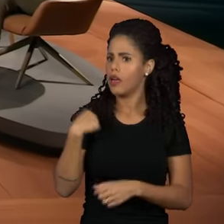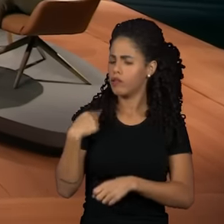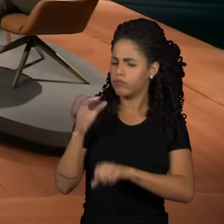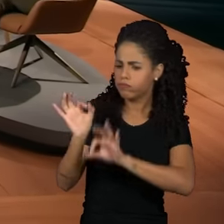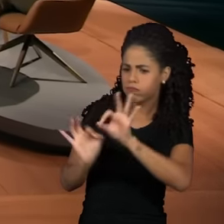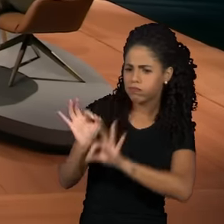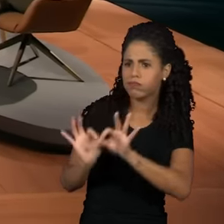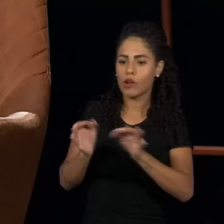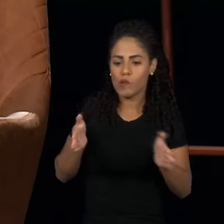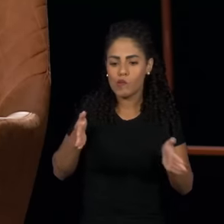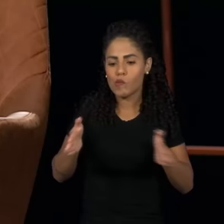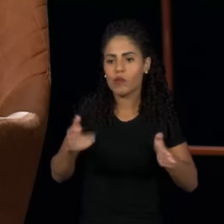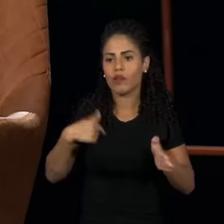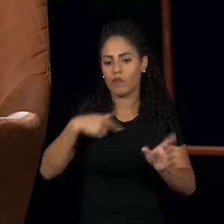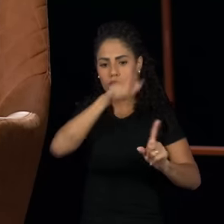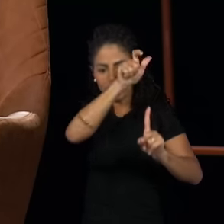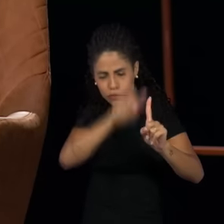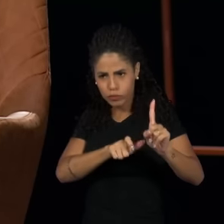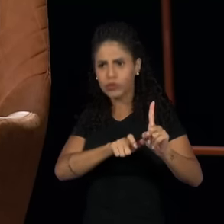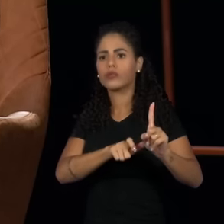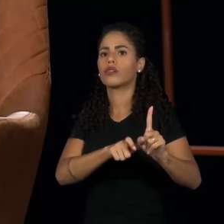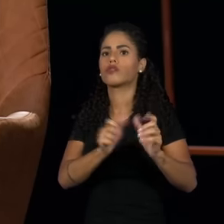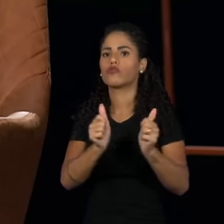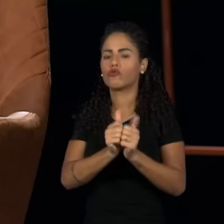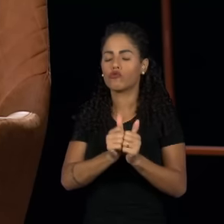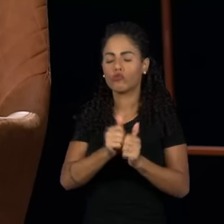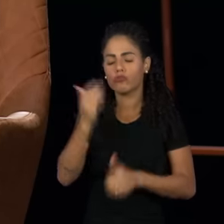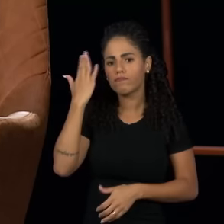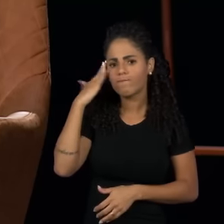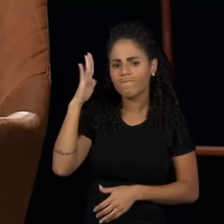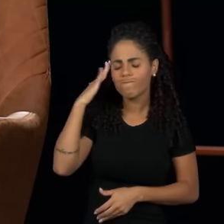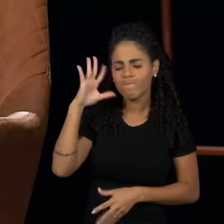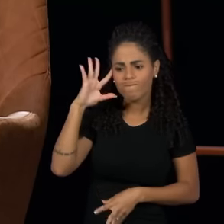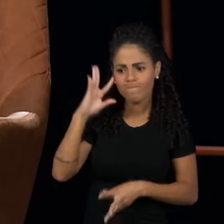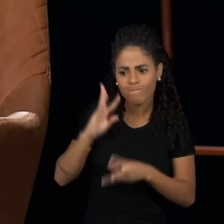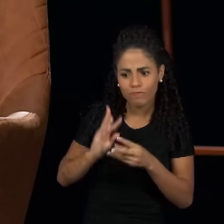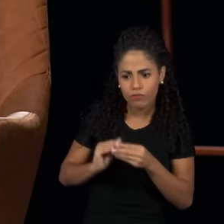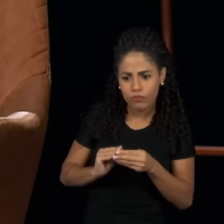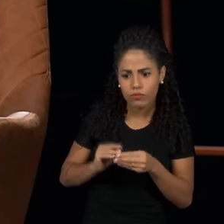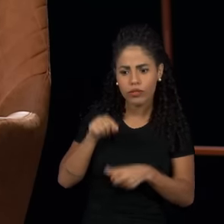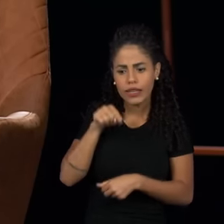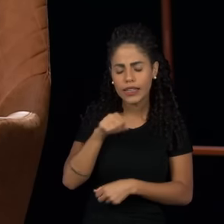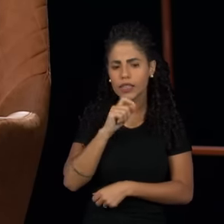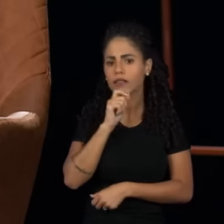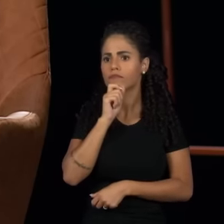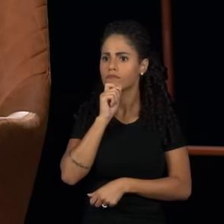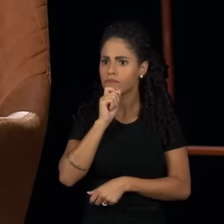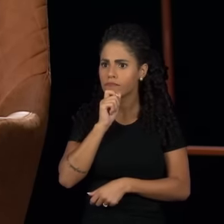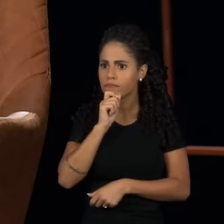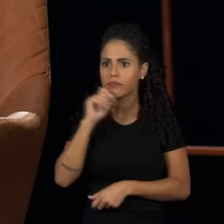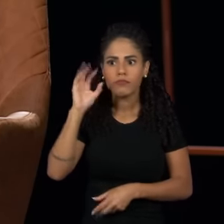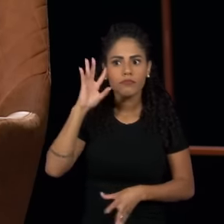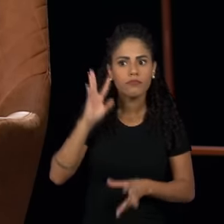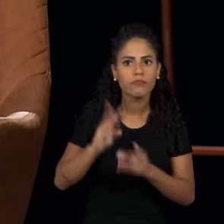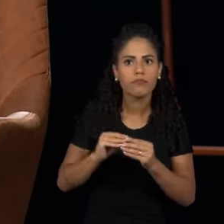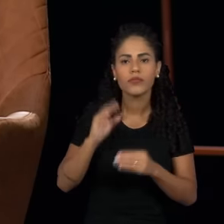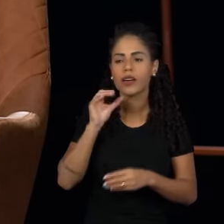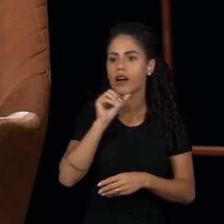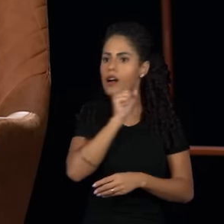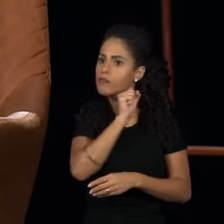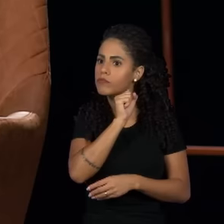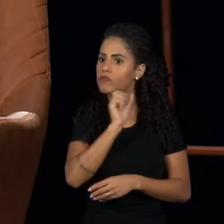fazendo o personagem, eu e o Du, a gente entendeu o lugar que a gente estava pontuando, a gente entendeu rápido, porque era um